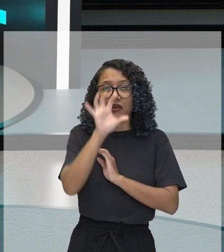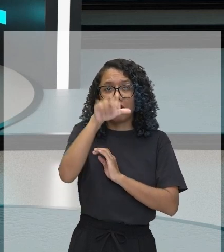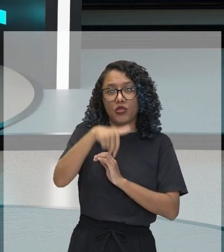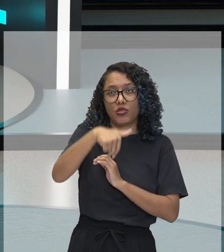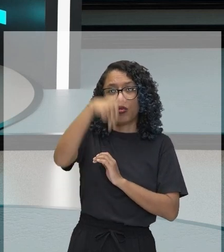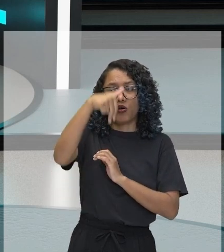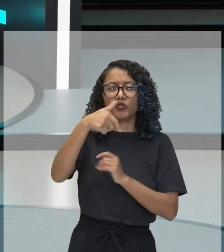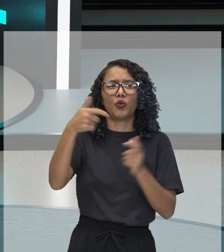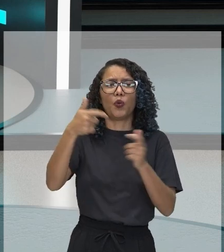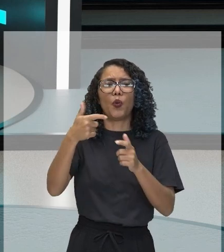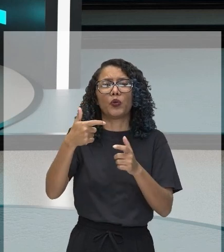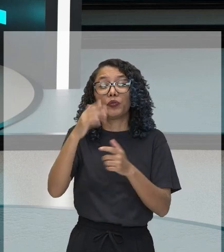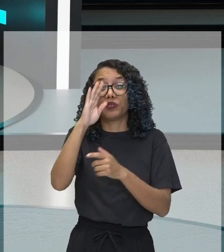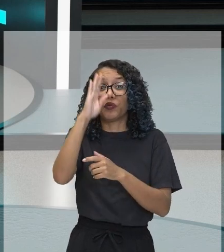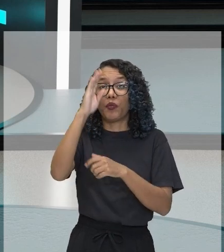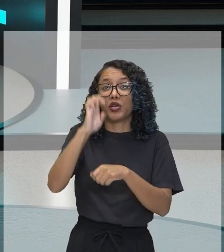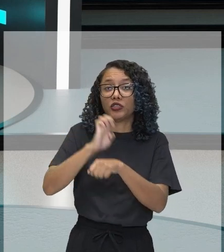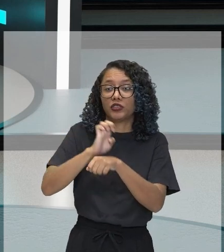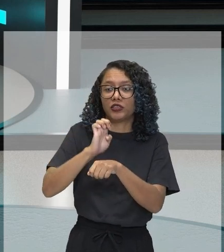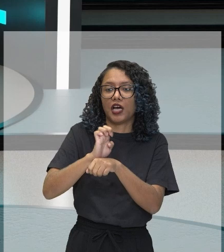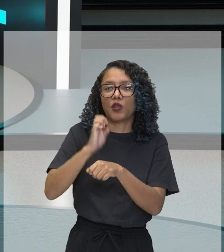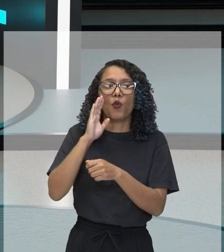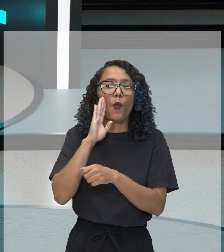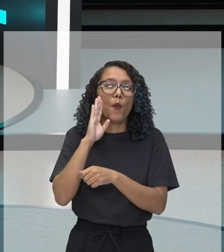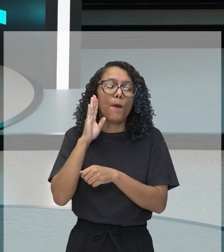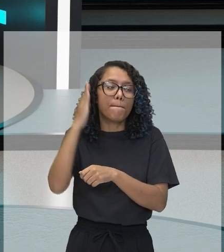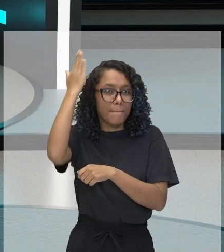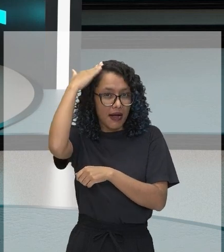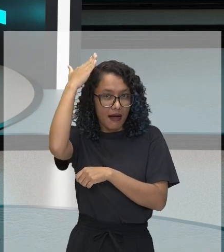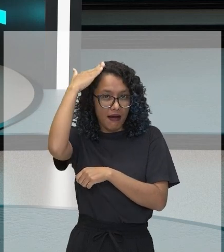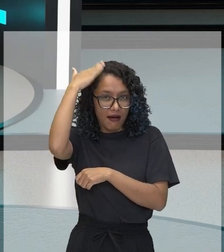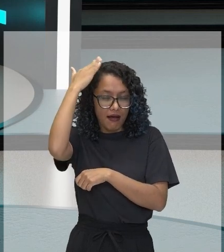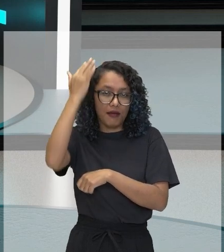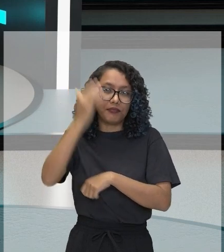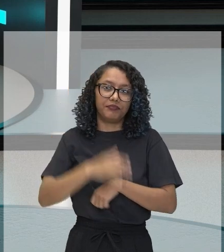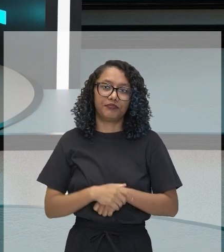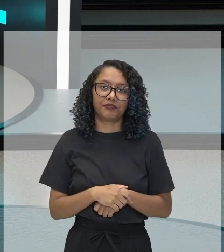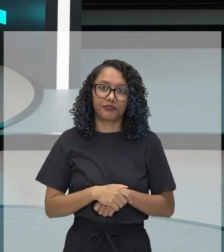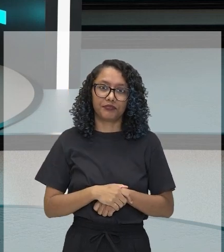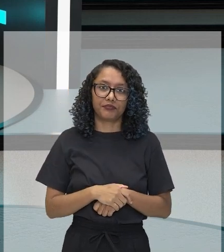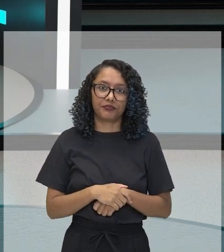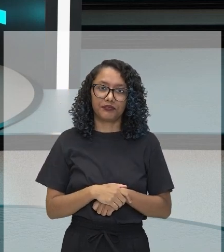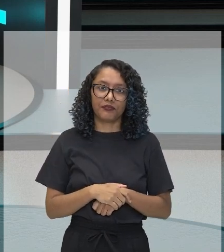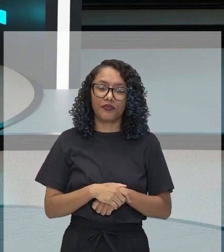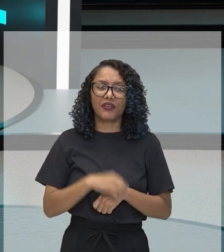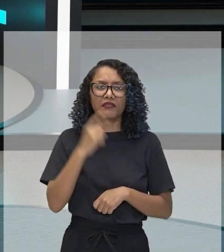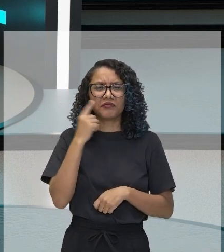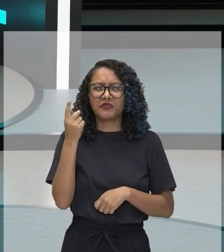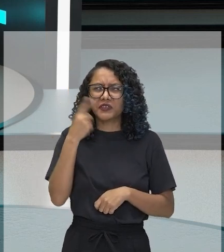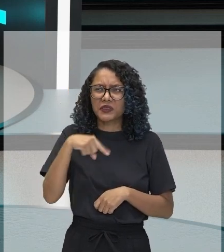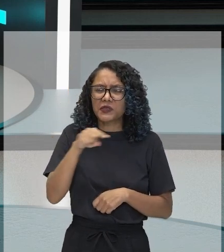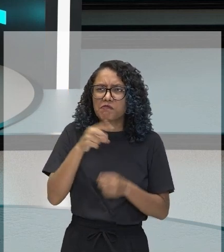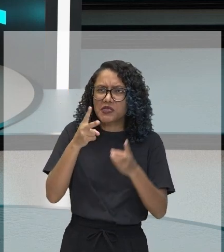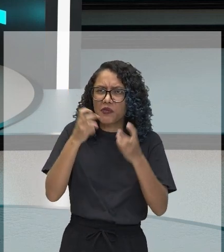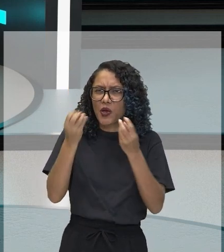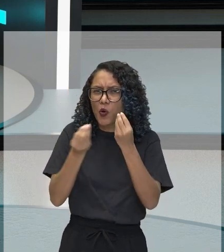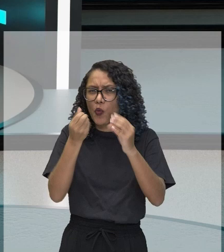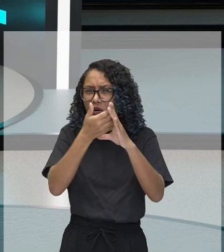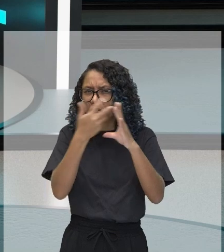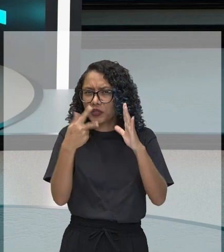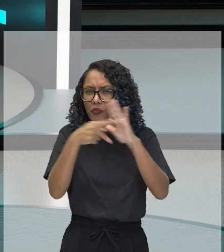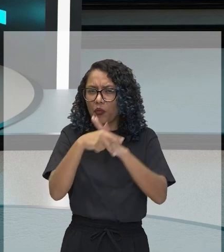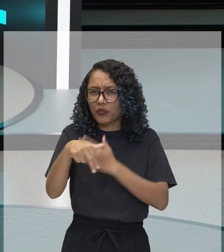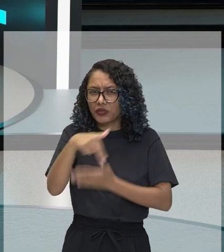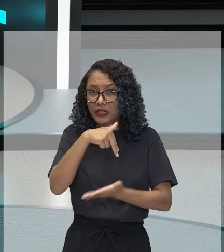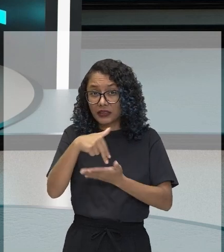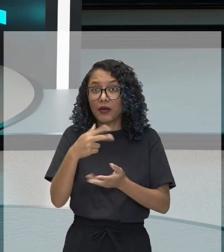Pará. Então, quando você observar, por exemplo, a característica da dança, imediatamente você vai identificar com o